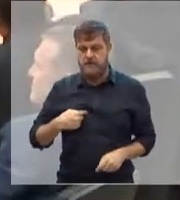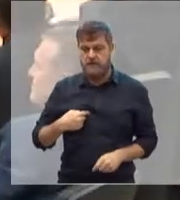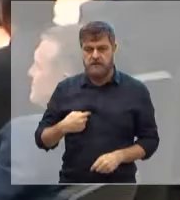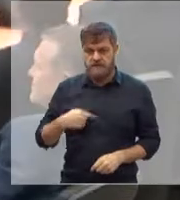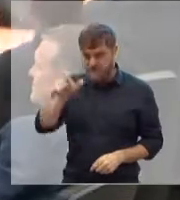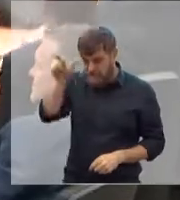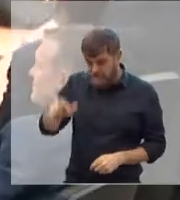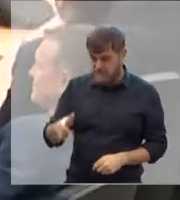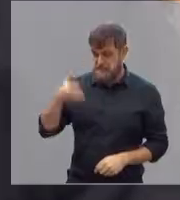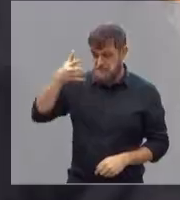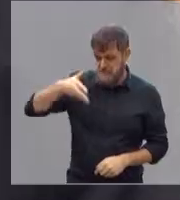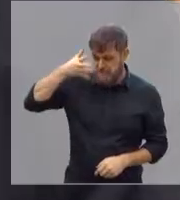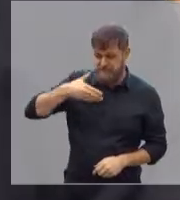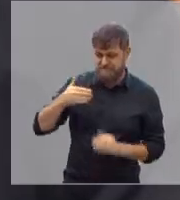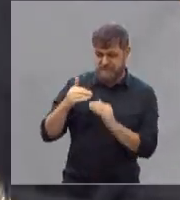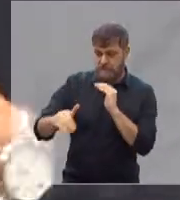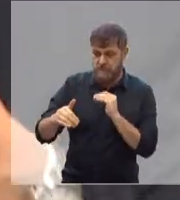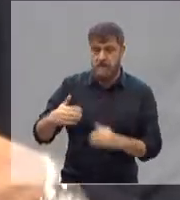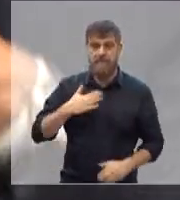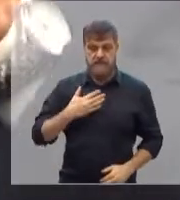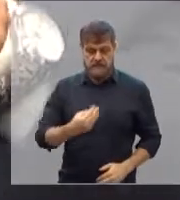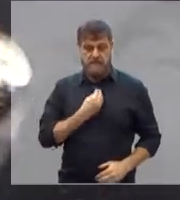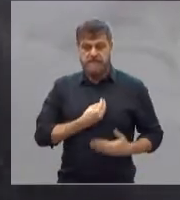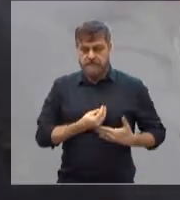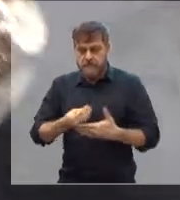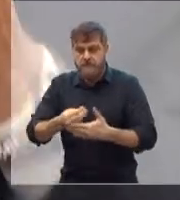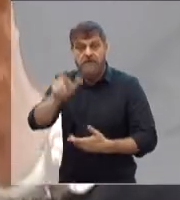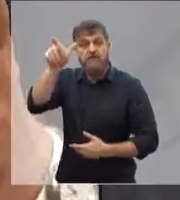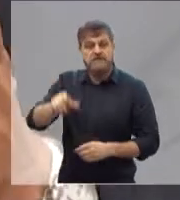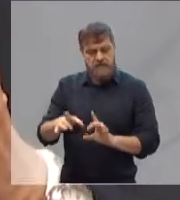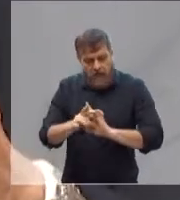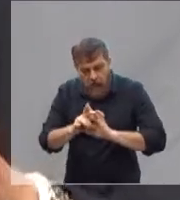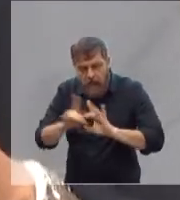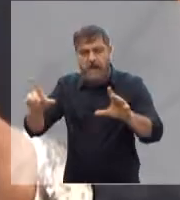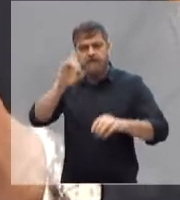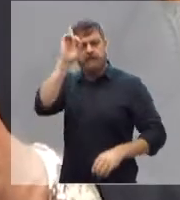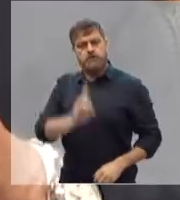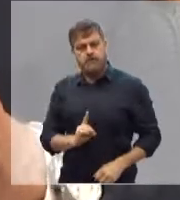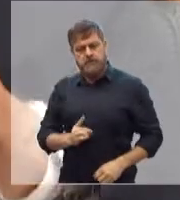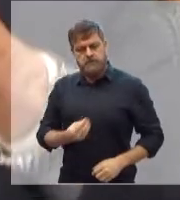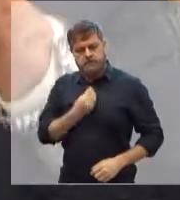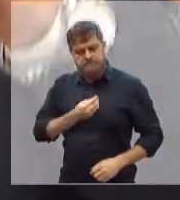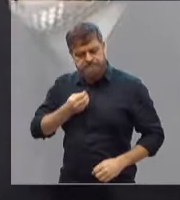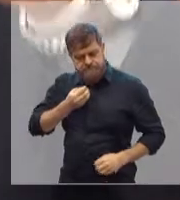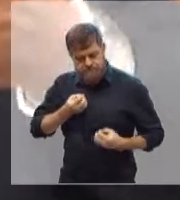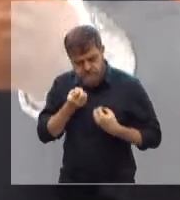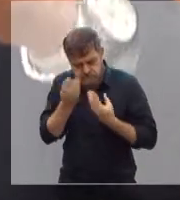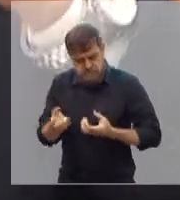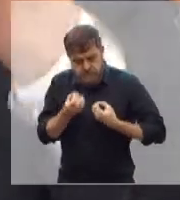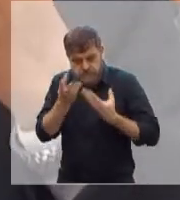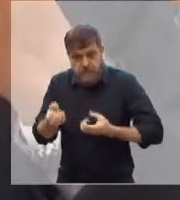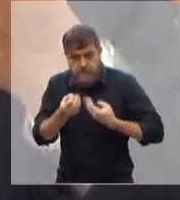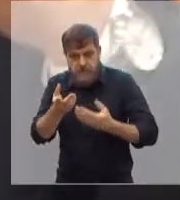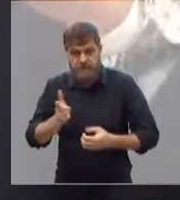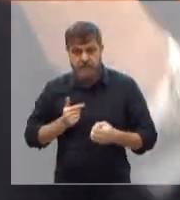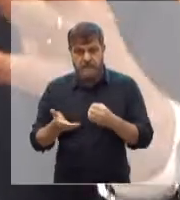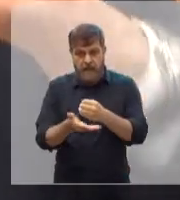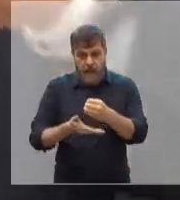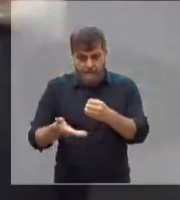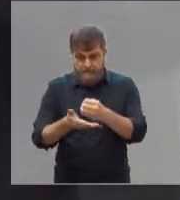eu posso não concordar com nada que você está falando, mas darei a minha vida pelo direito que você tem de falar o que você está falando. Então